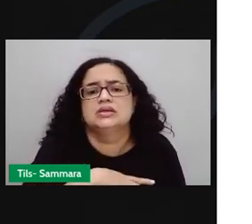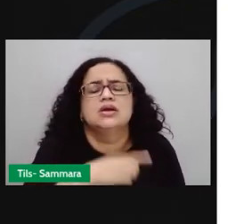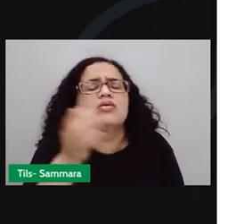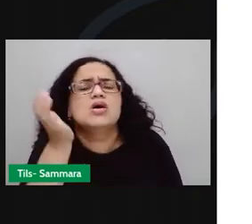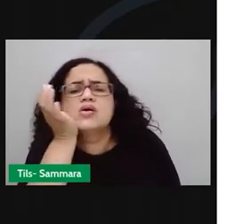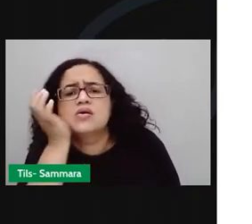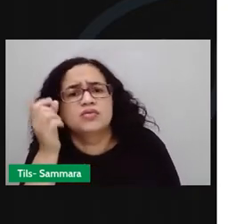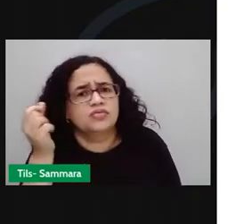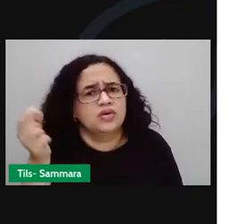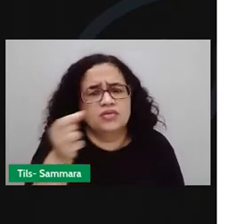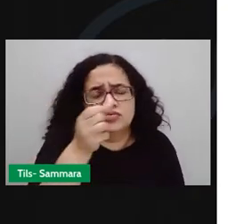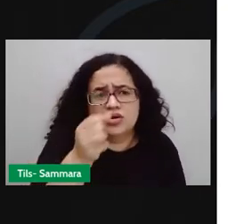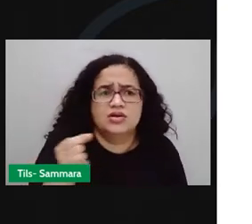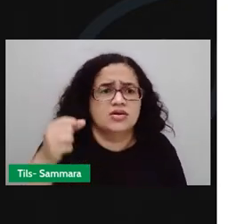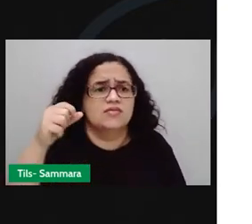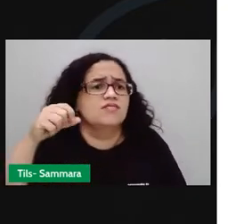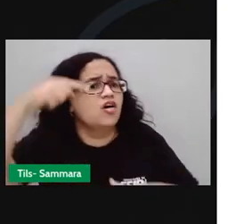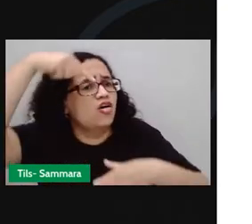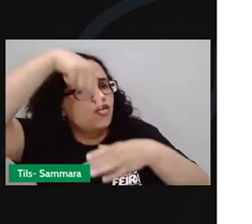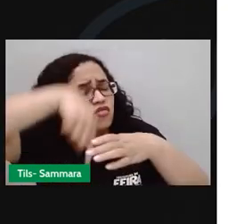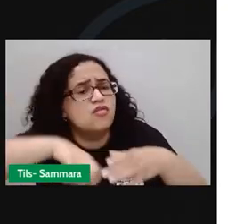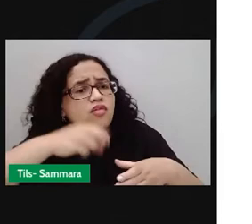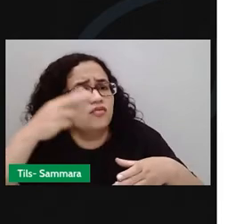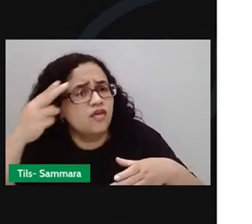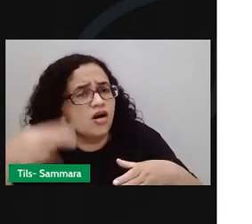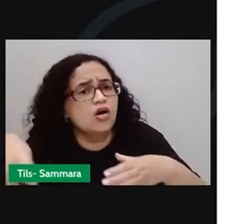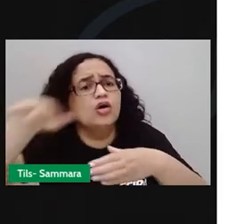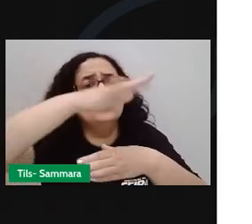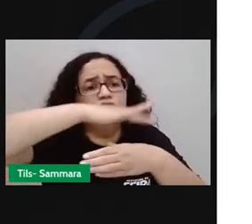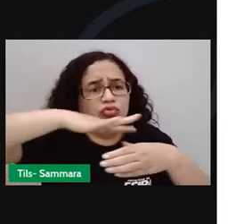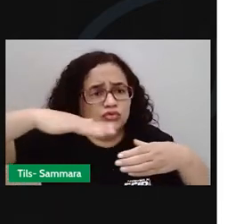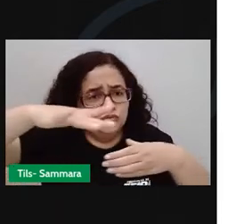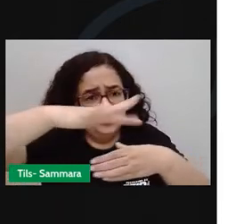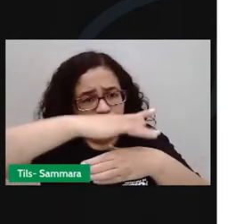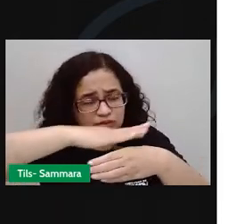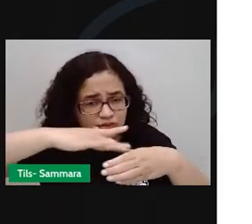moeda vai afundar ou a moeda vai flutuar?